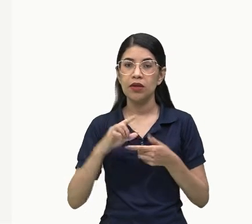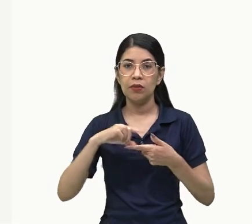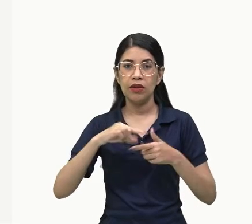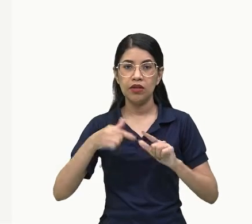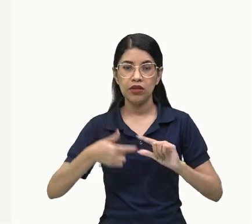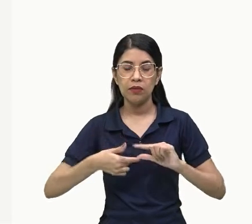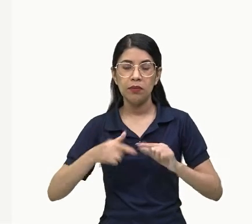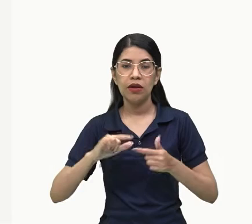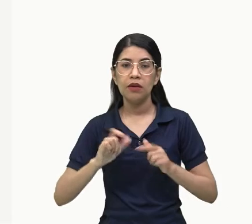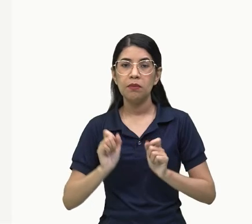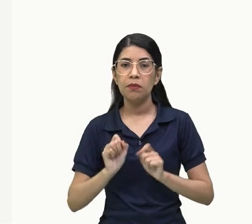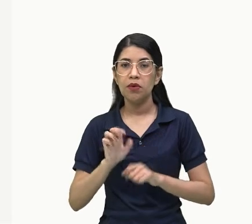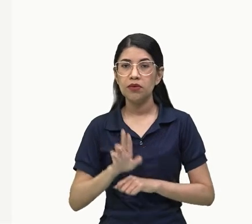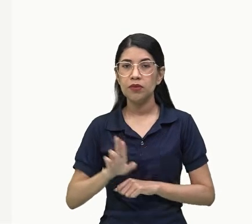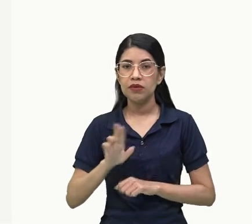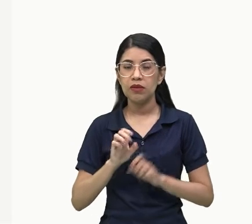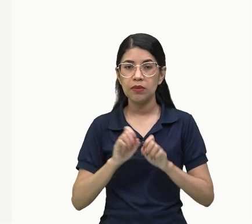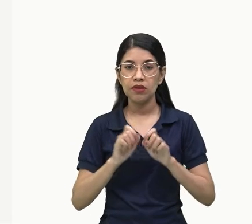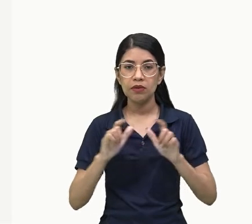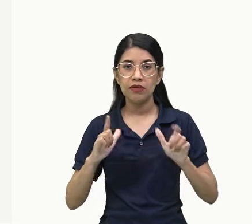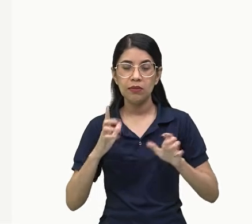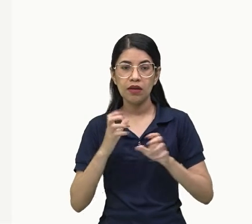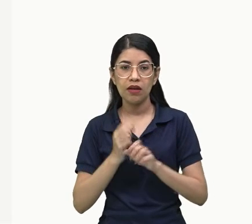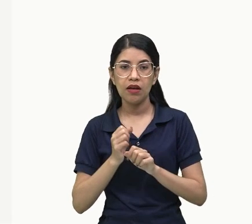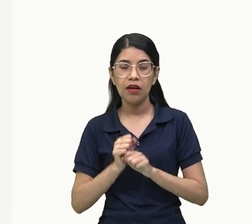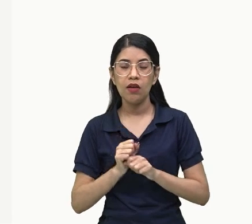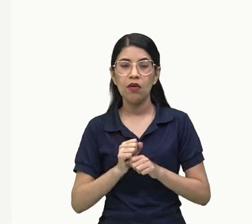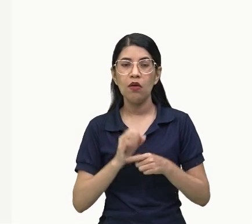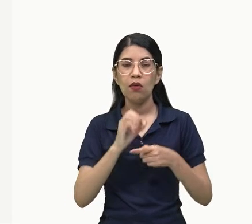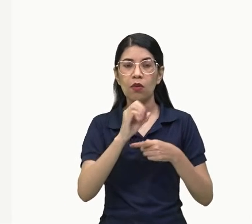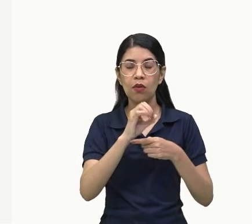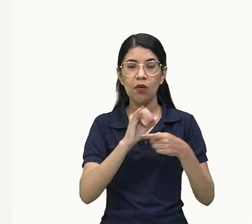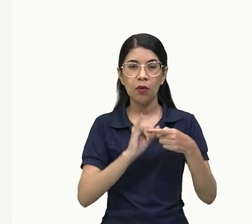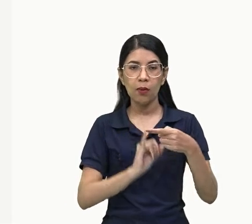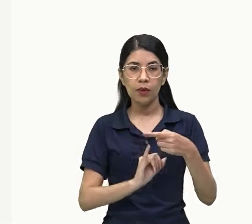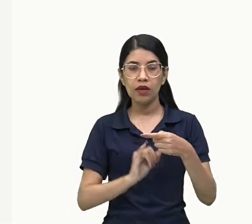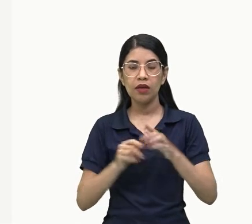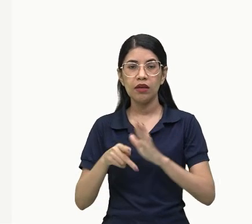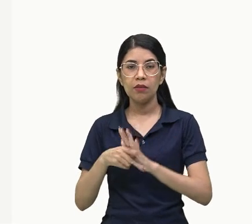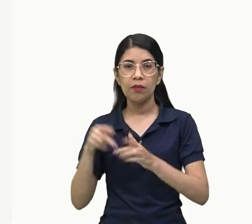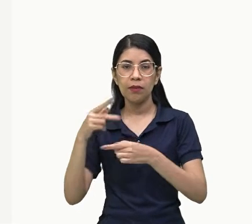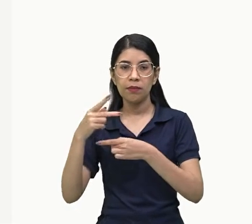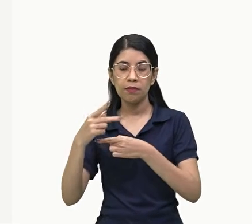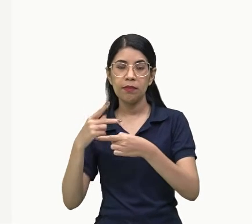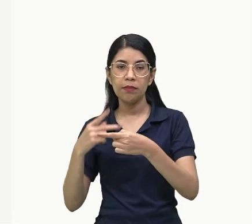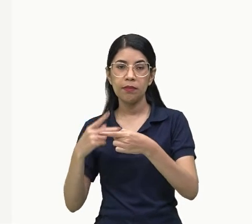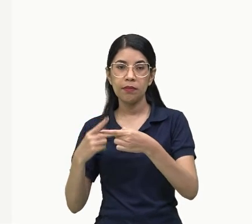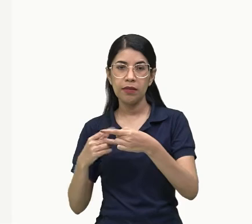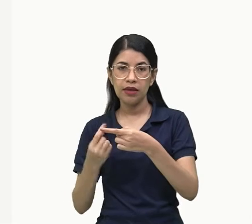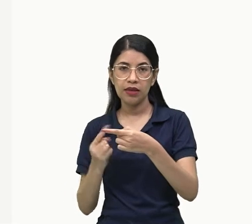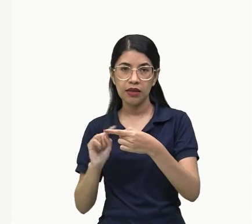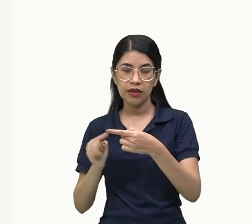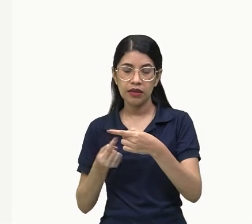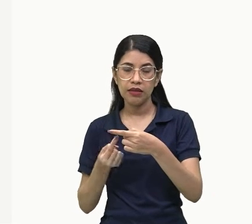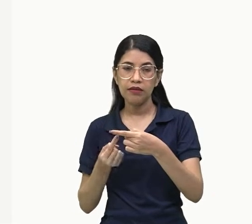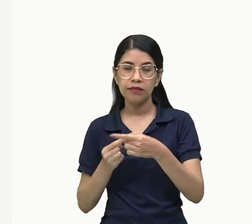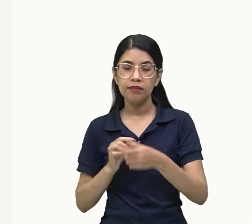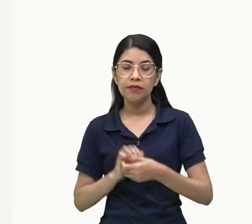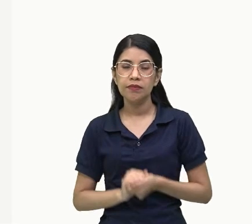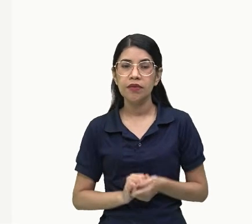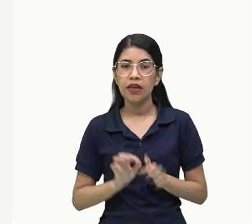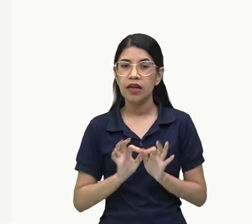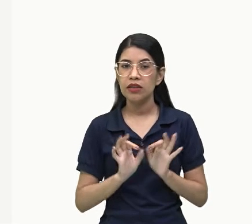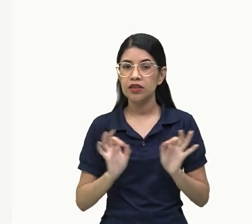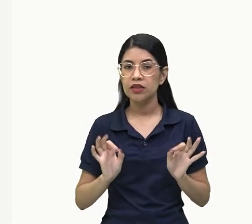equação. Tamanho do objeto dividido pelo tamanho da imagem é igual à distância do objeto até o